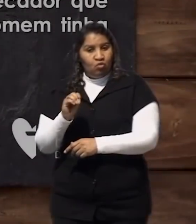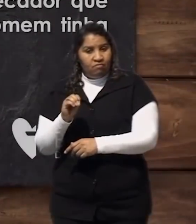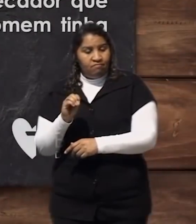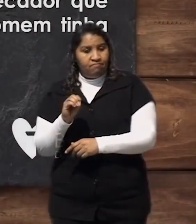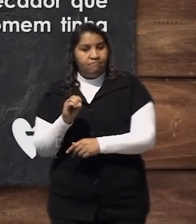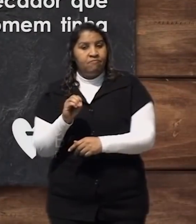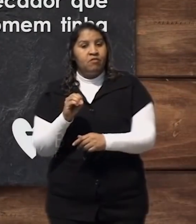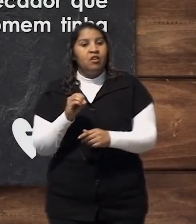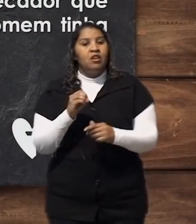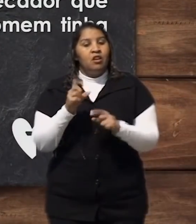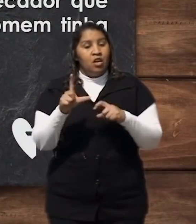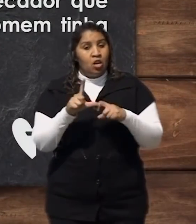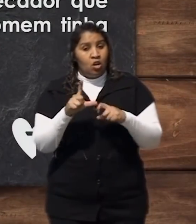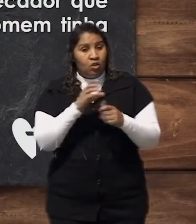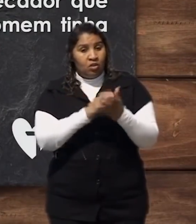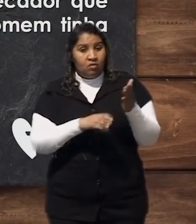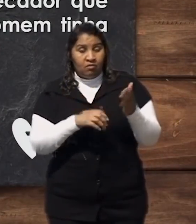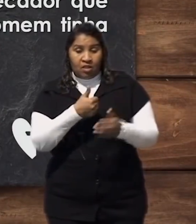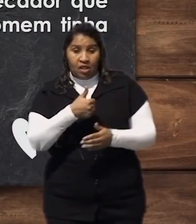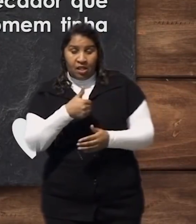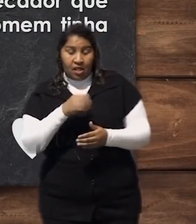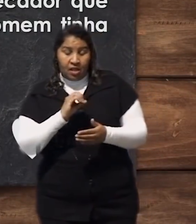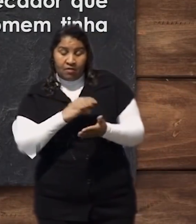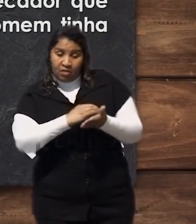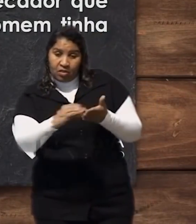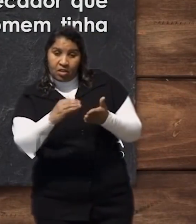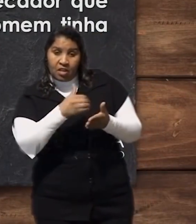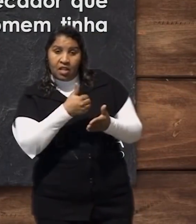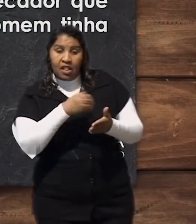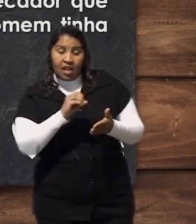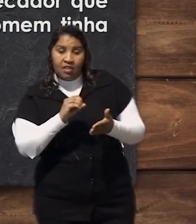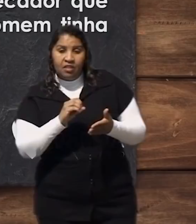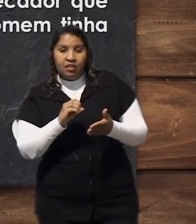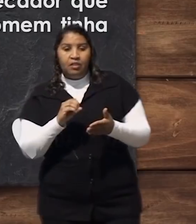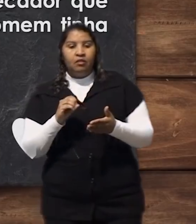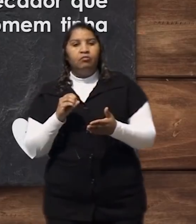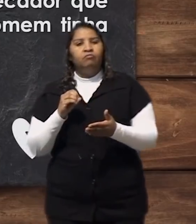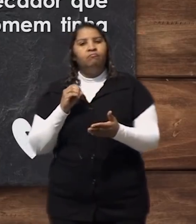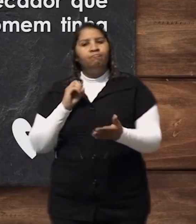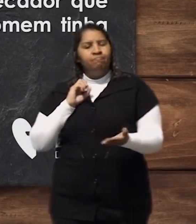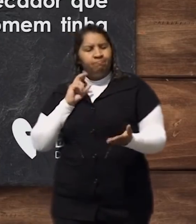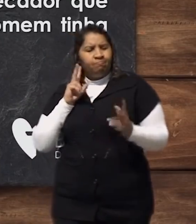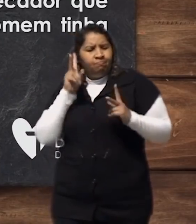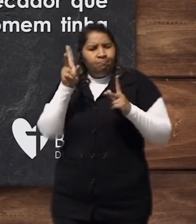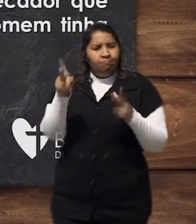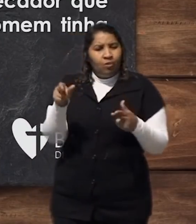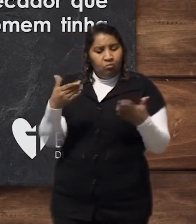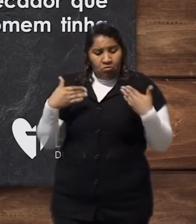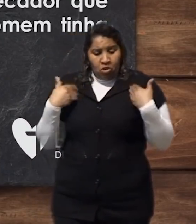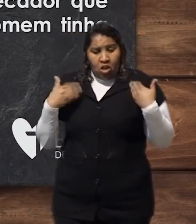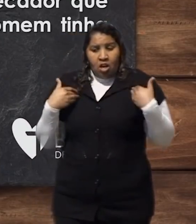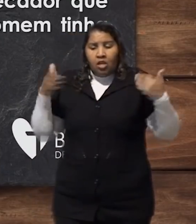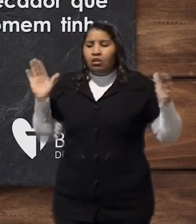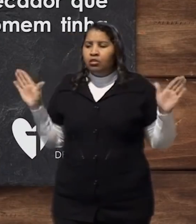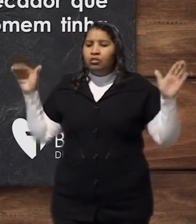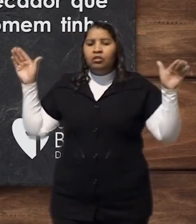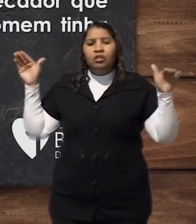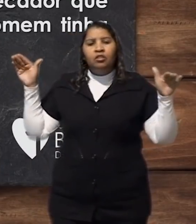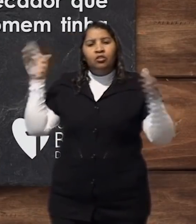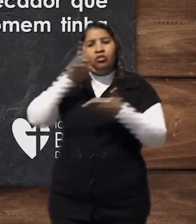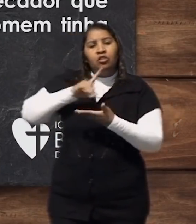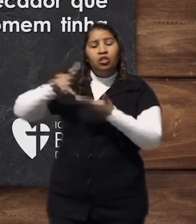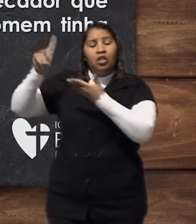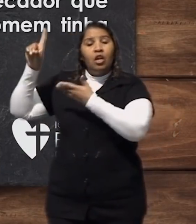eu lhe digo que da mesma forma alegria na presença dos anjos de Deus por um pecador que se arrepende